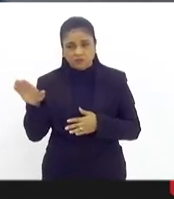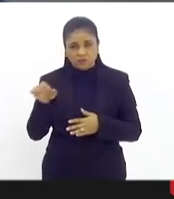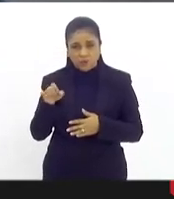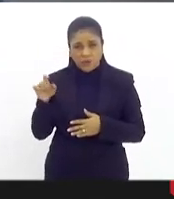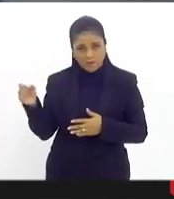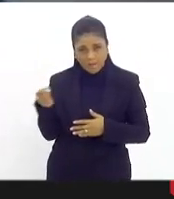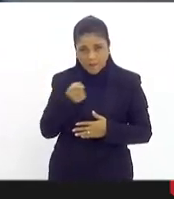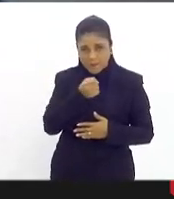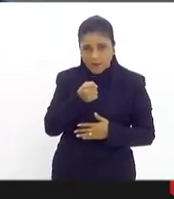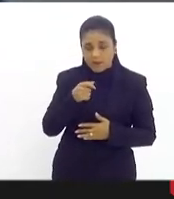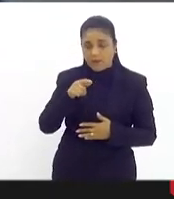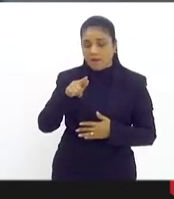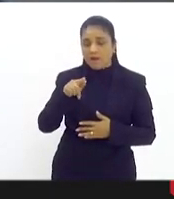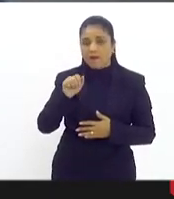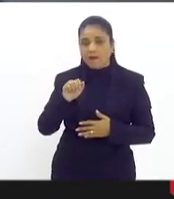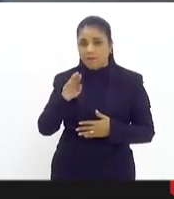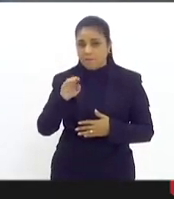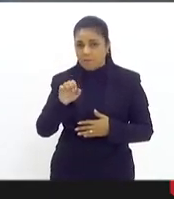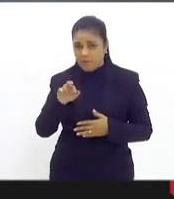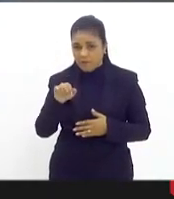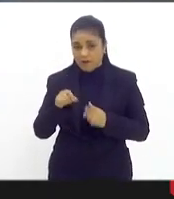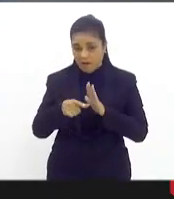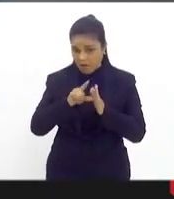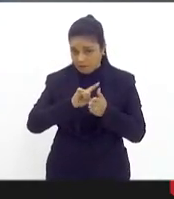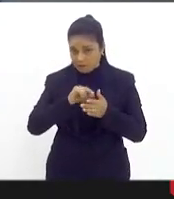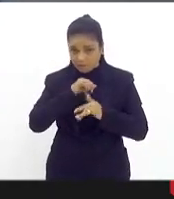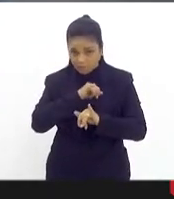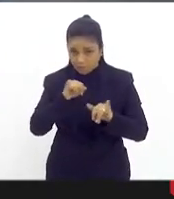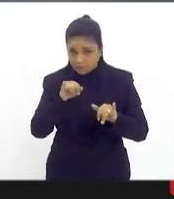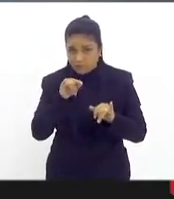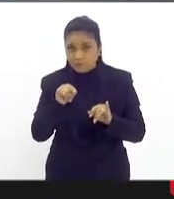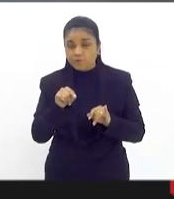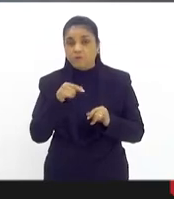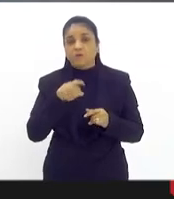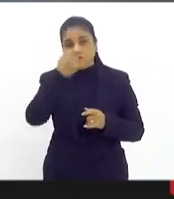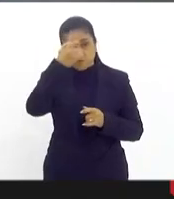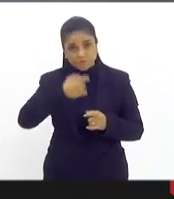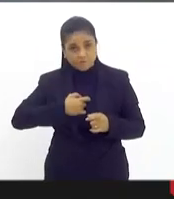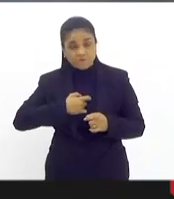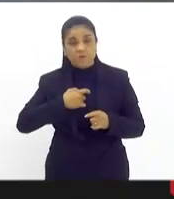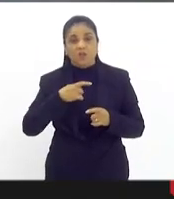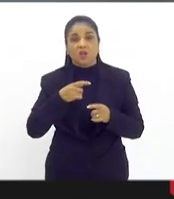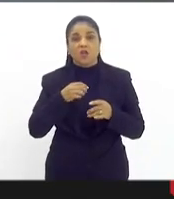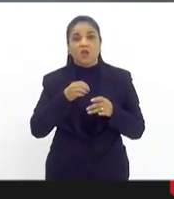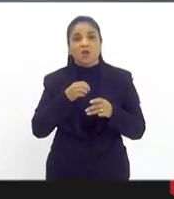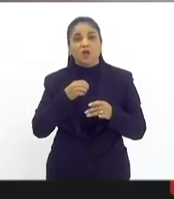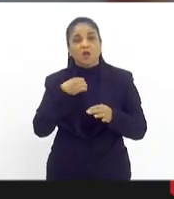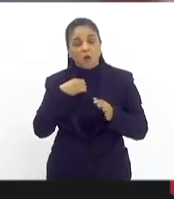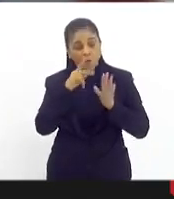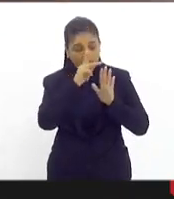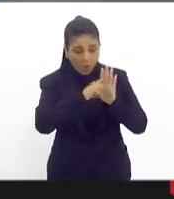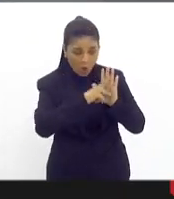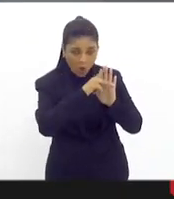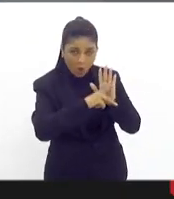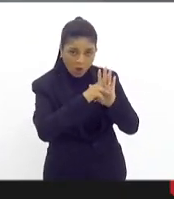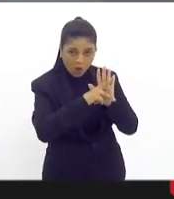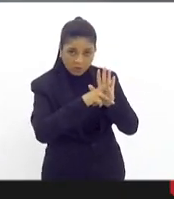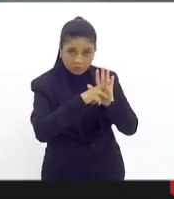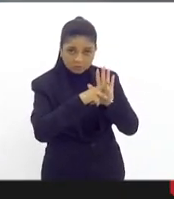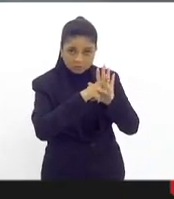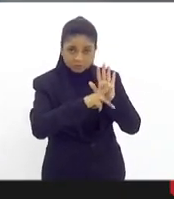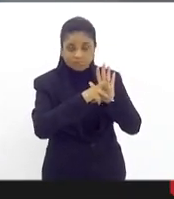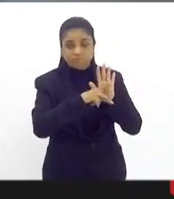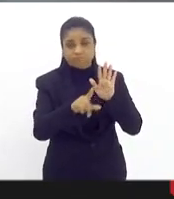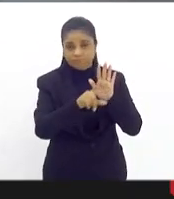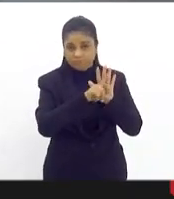só queria mencionar, João, o seguinte, na justificativa do nosso projeto, que talvez já esteja até